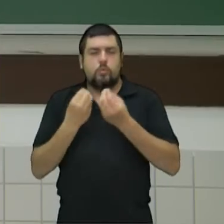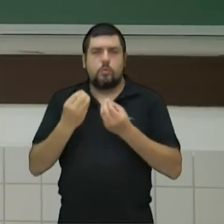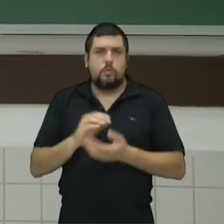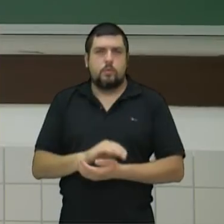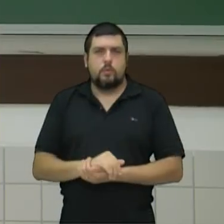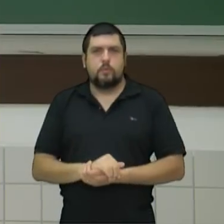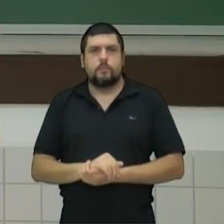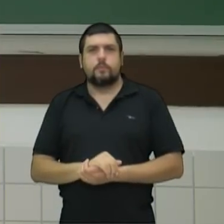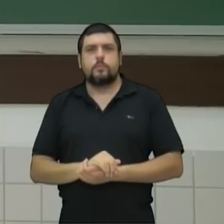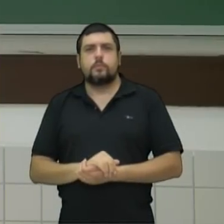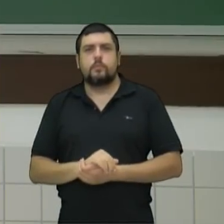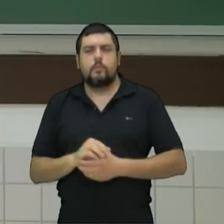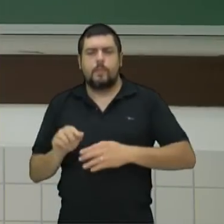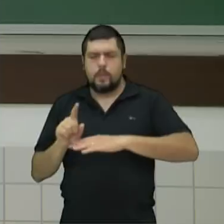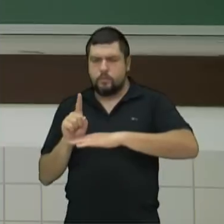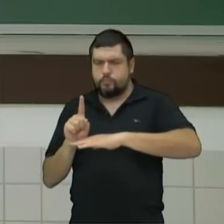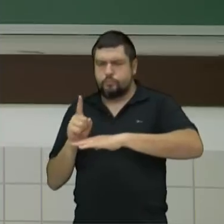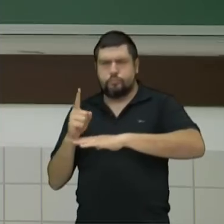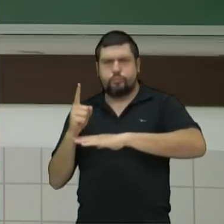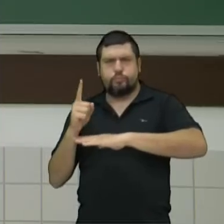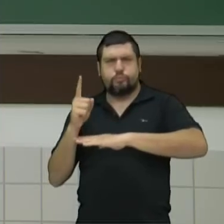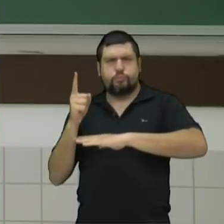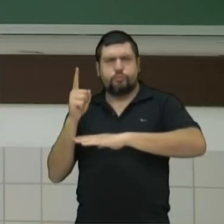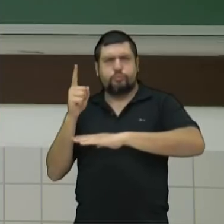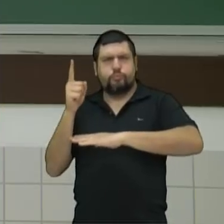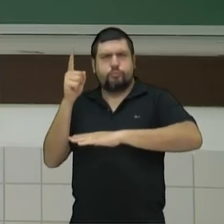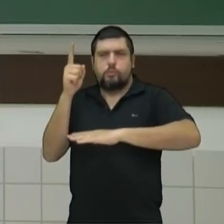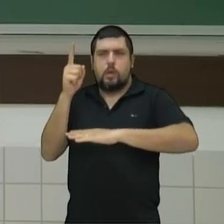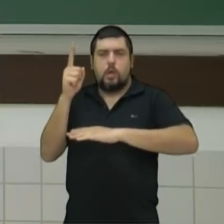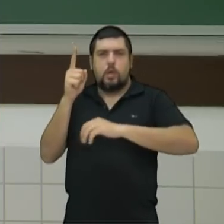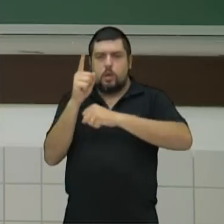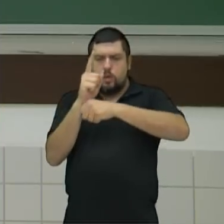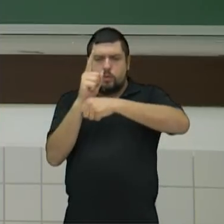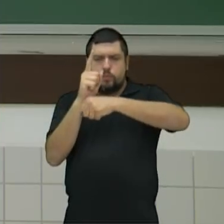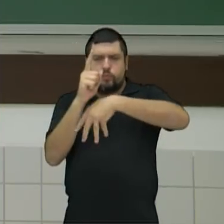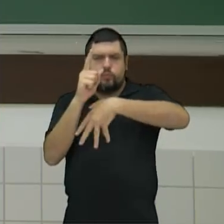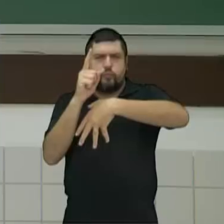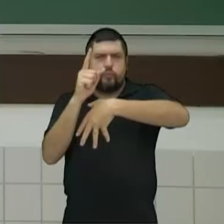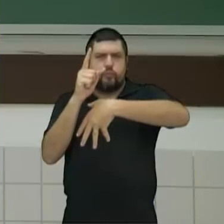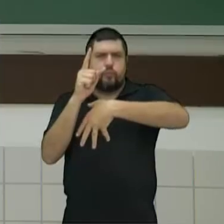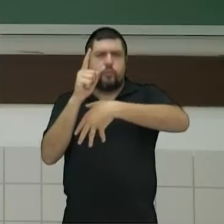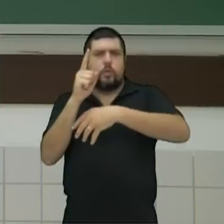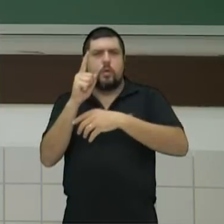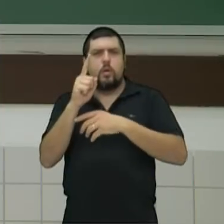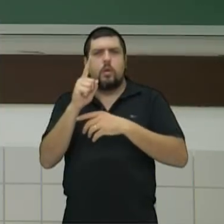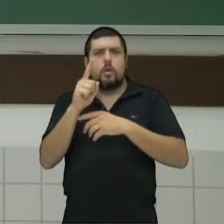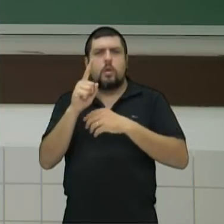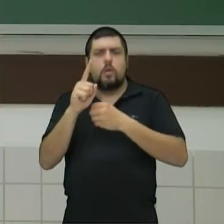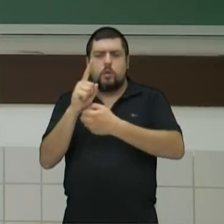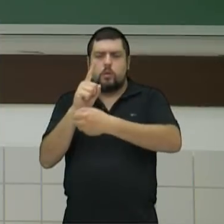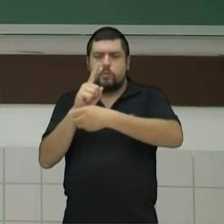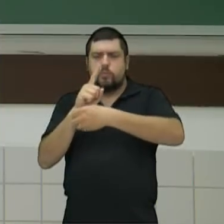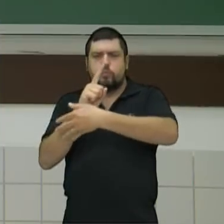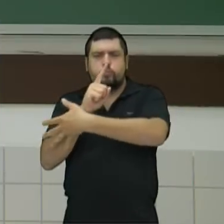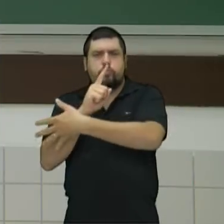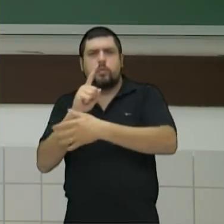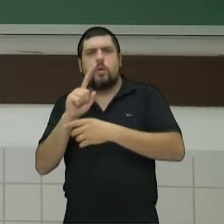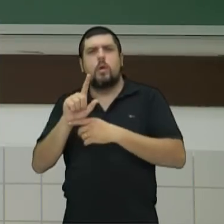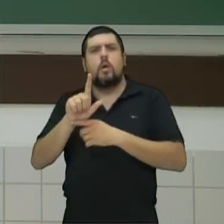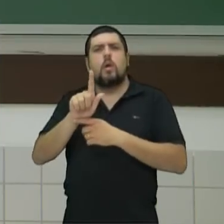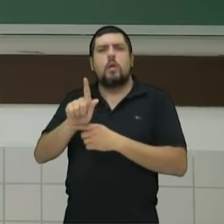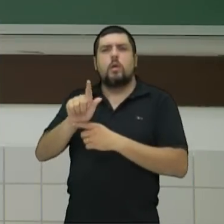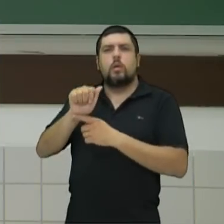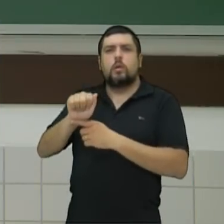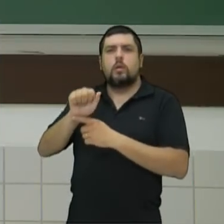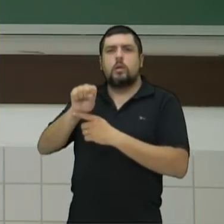certo? E você tem a expulsão dos gases pela sua traseira. Certo? Então,